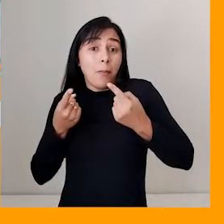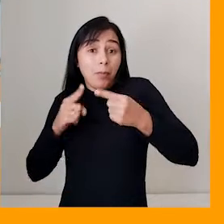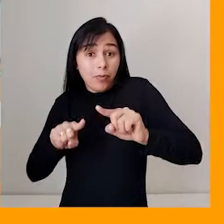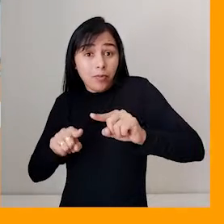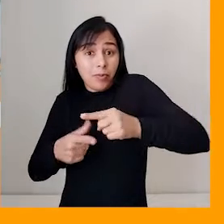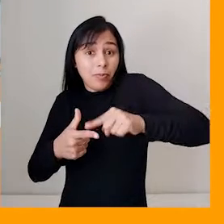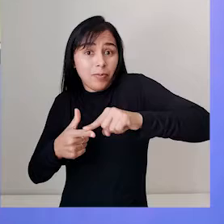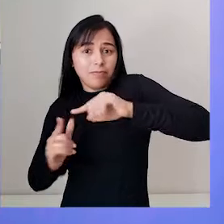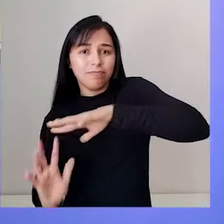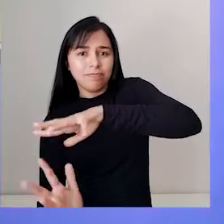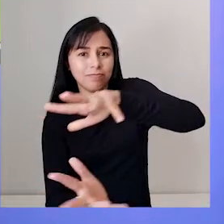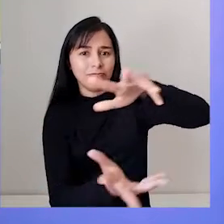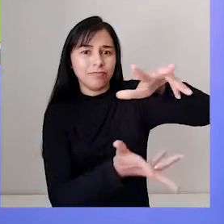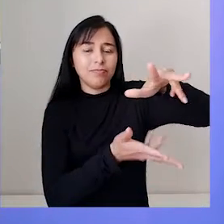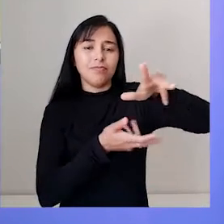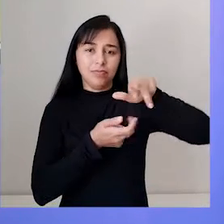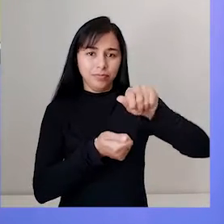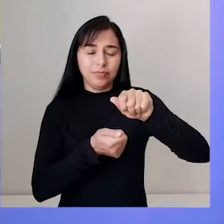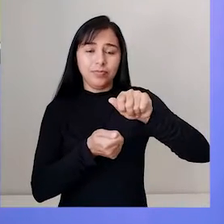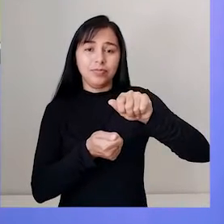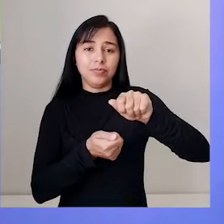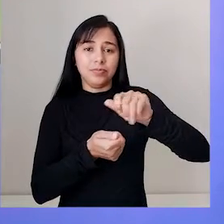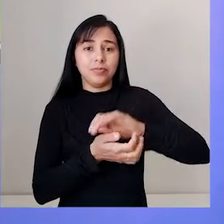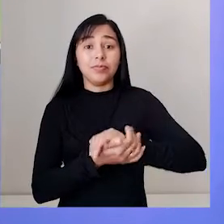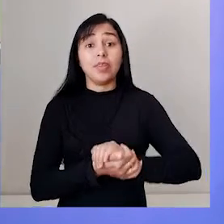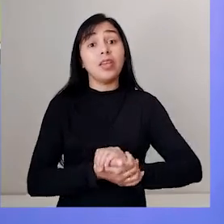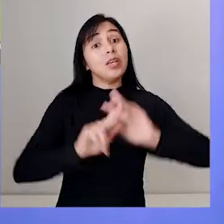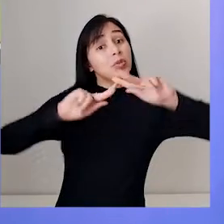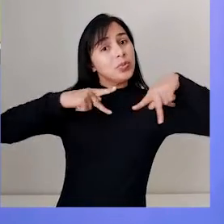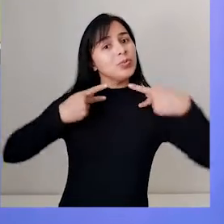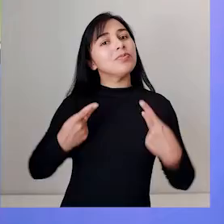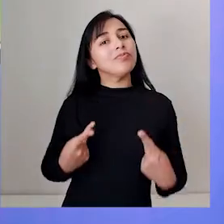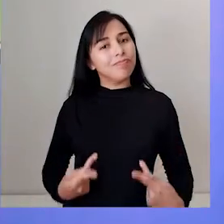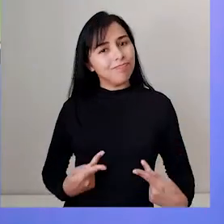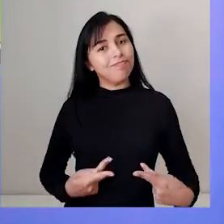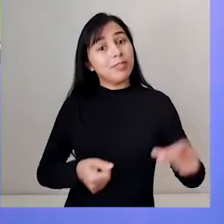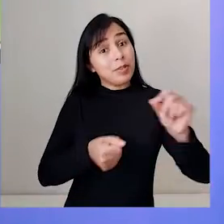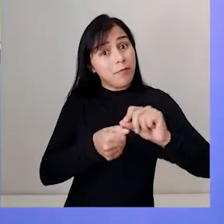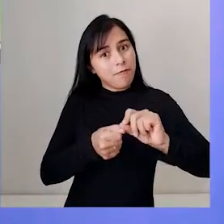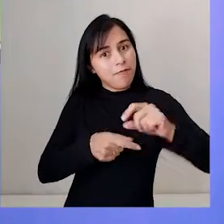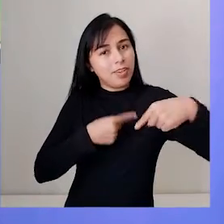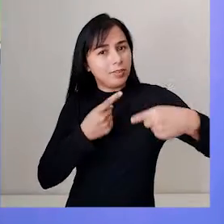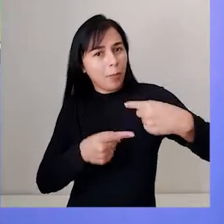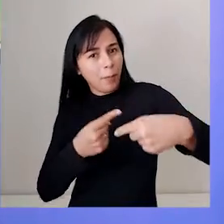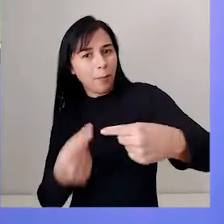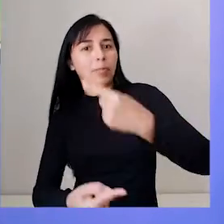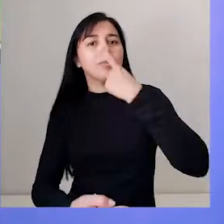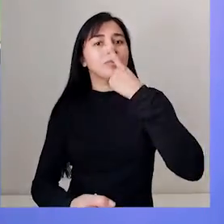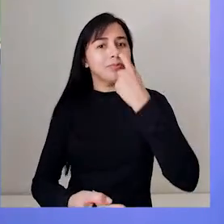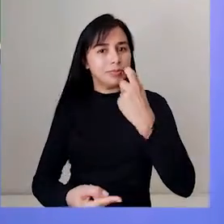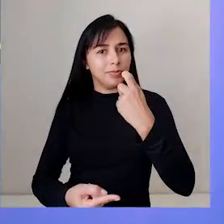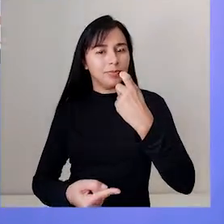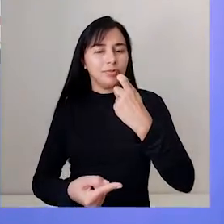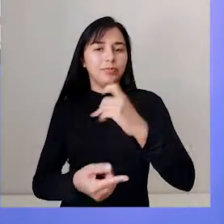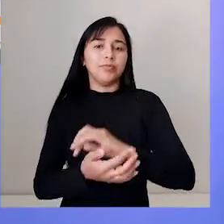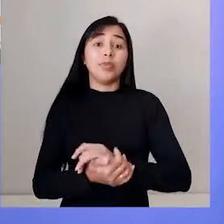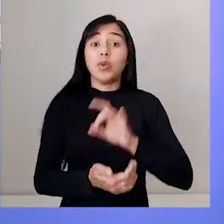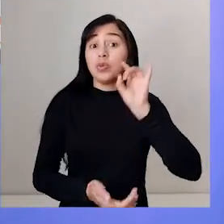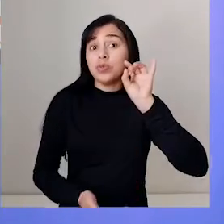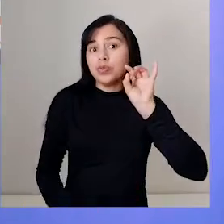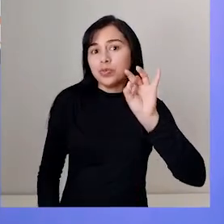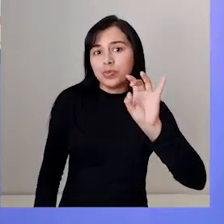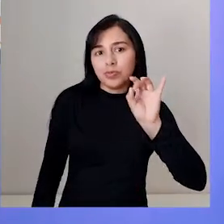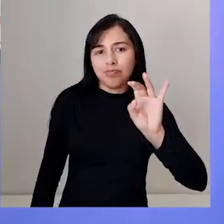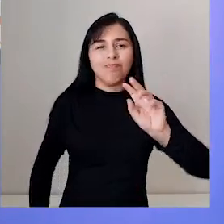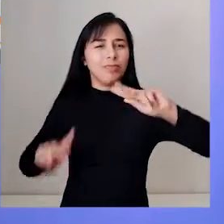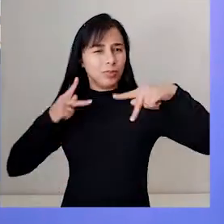nosso planeta e é produzido exclusivamente pelos seres humanos. Somente